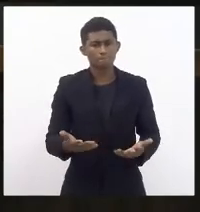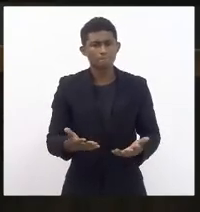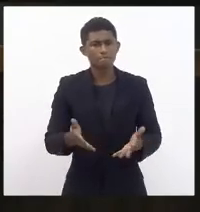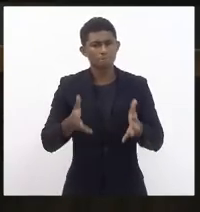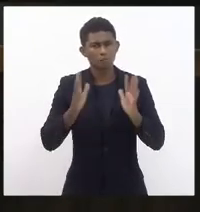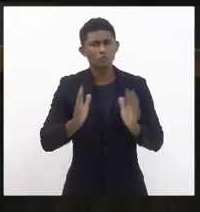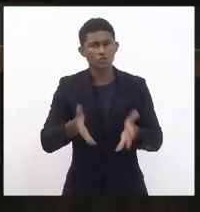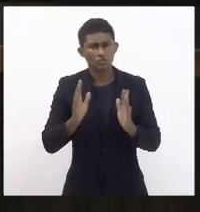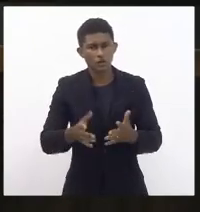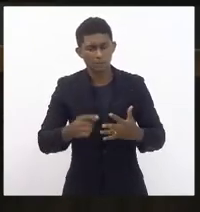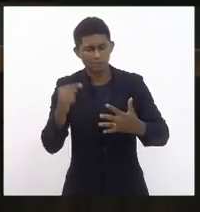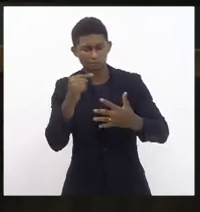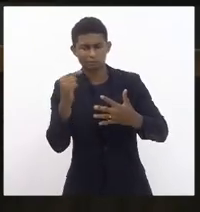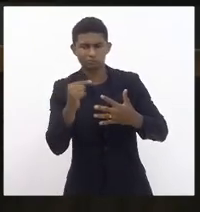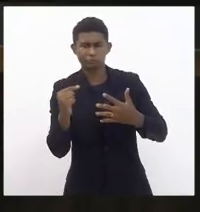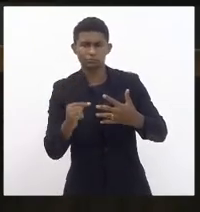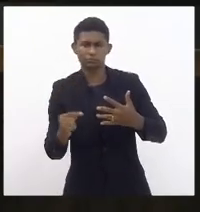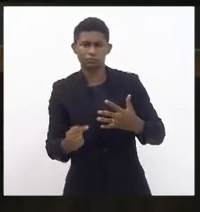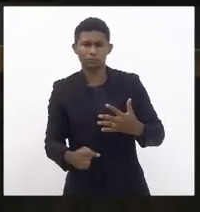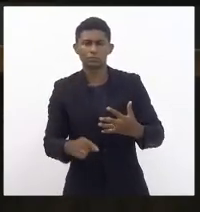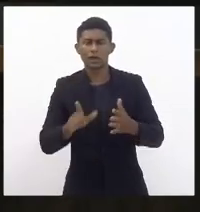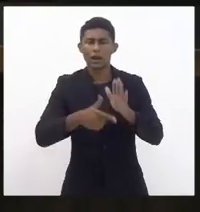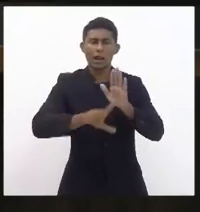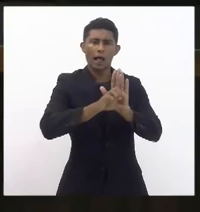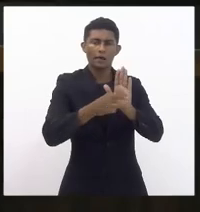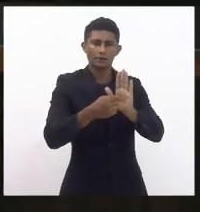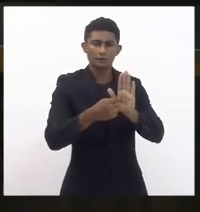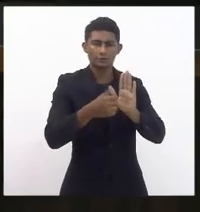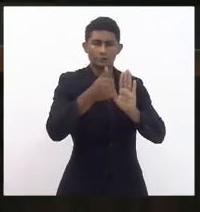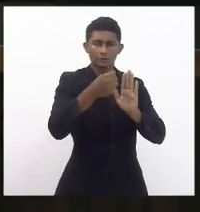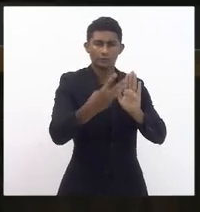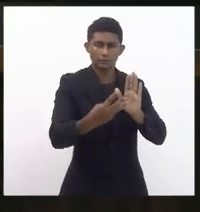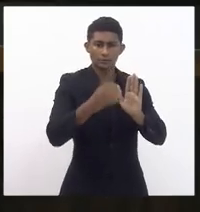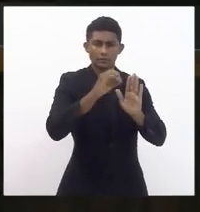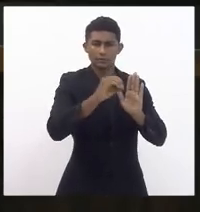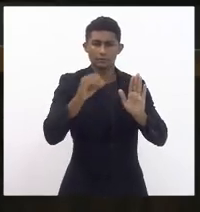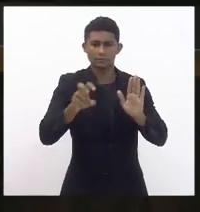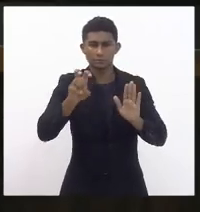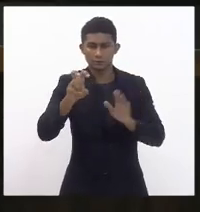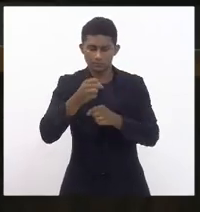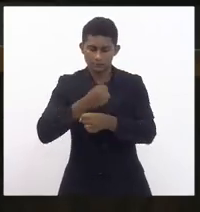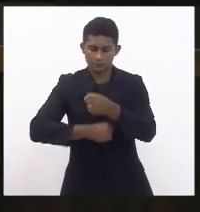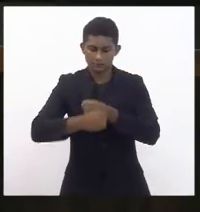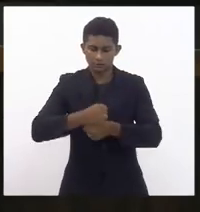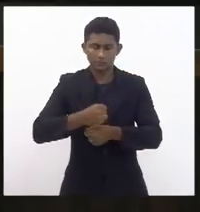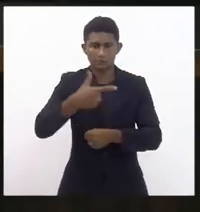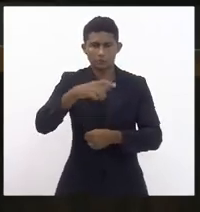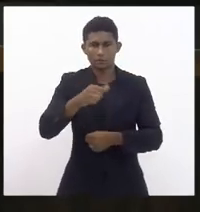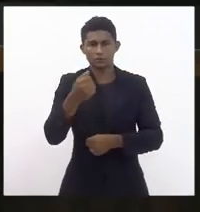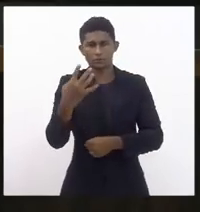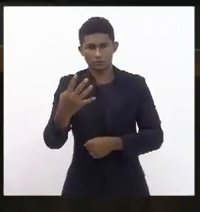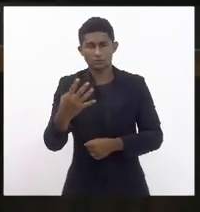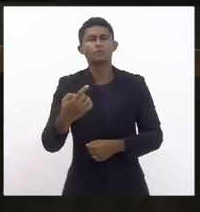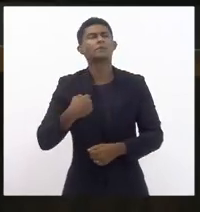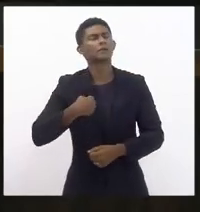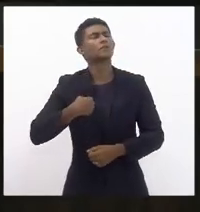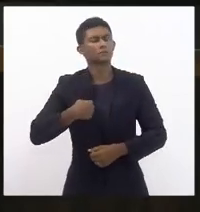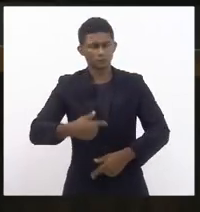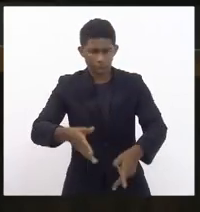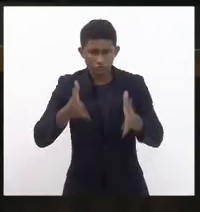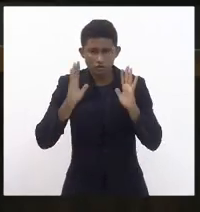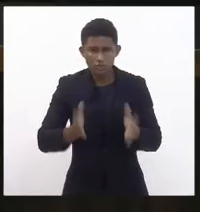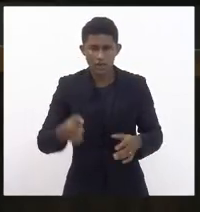estabelecida aí através da lei 13005 de 2014 então eu já